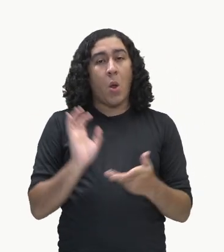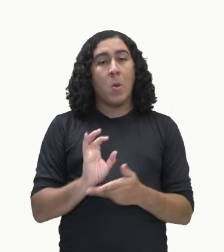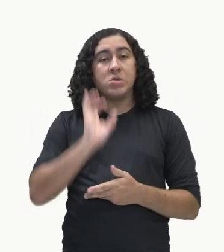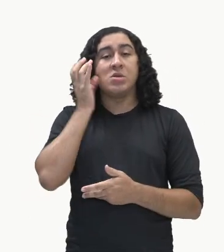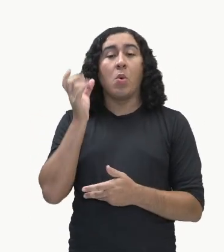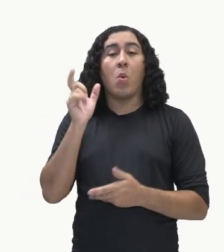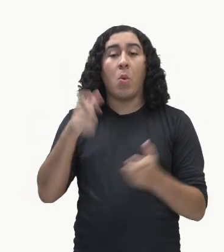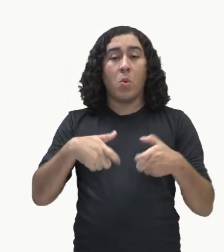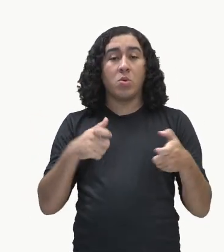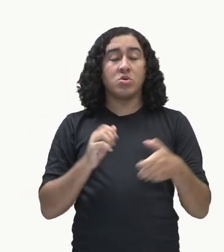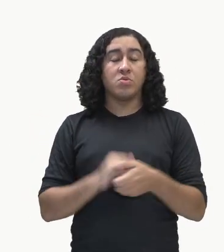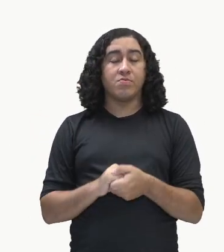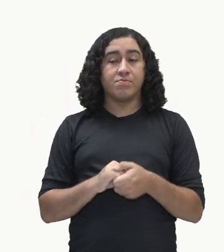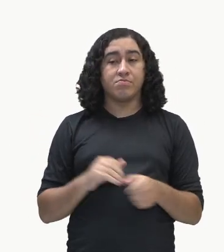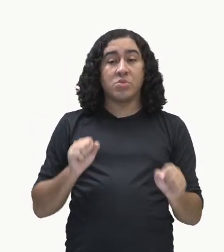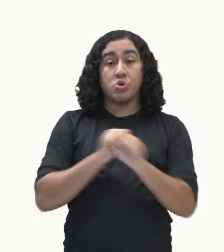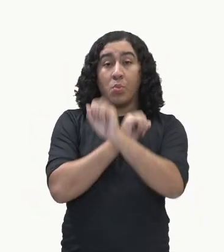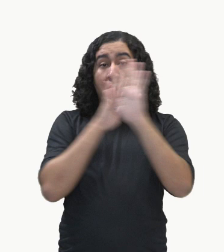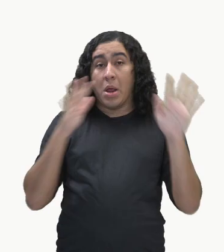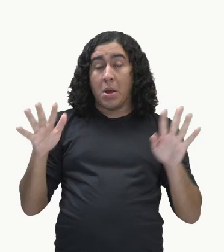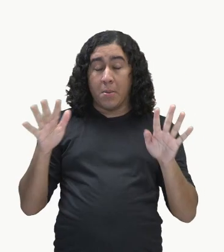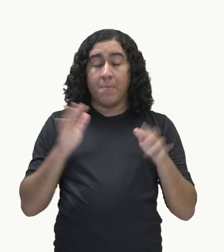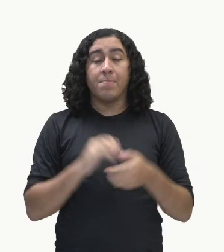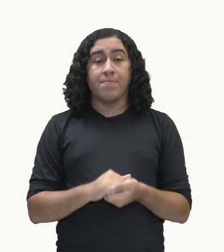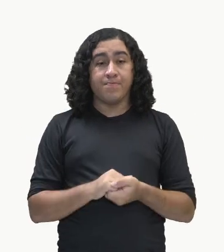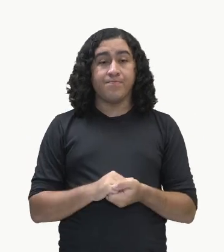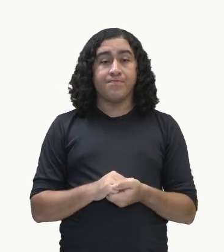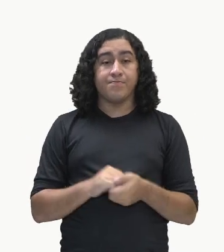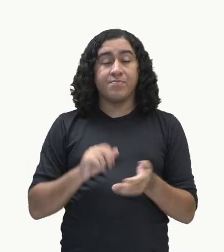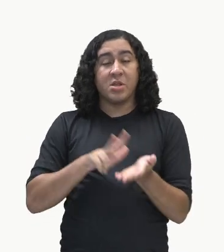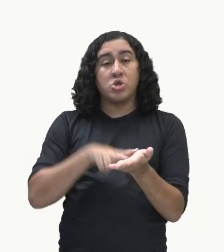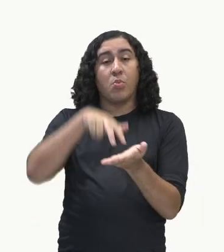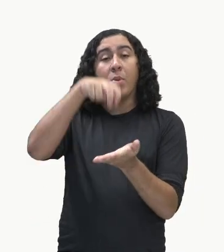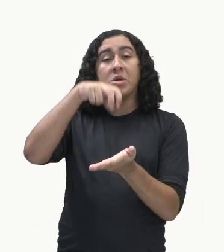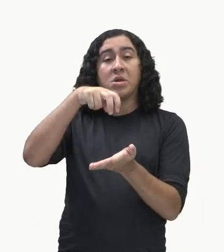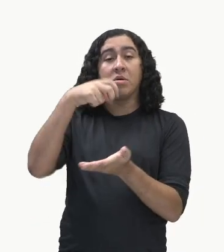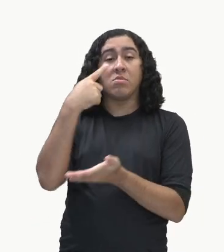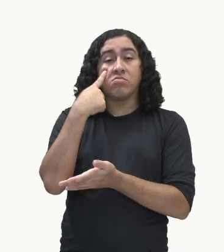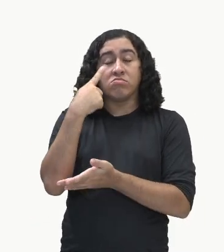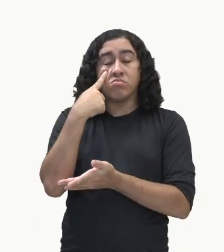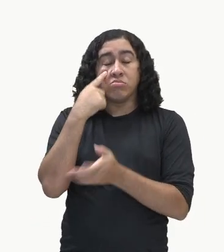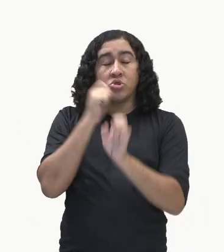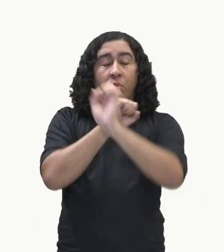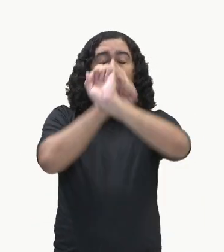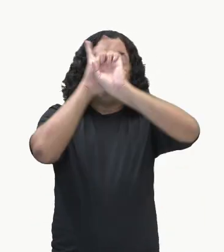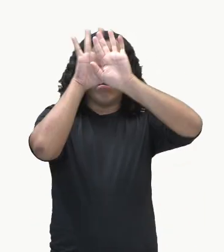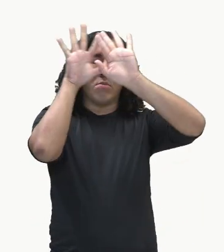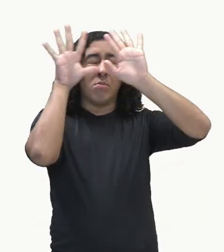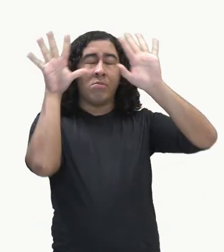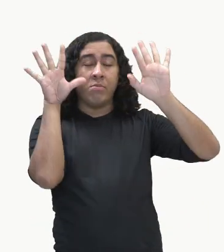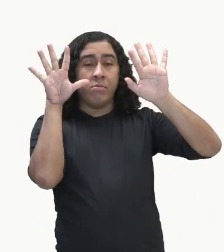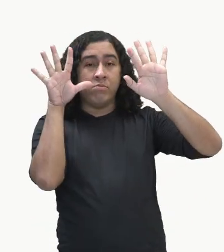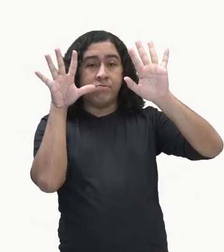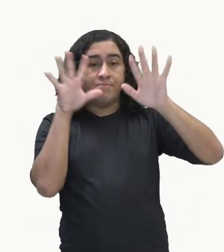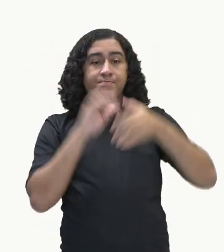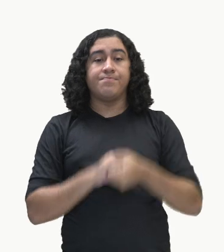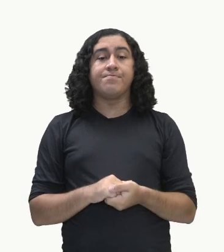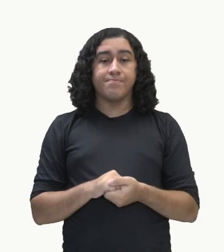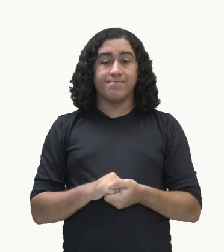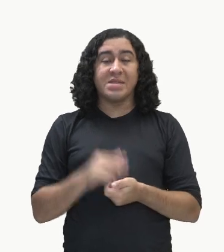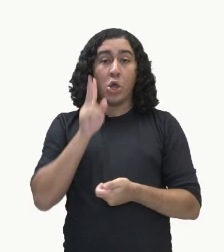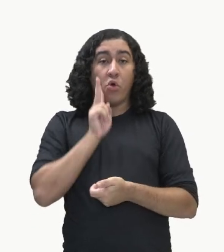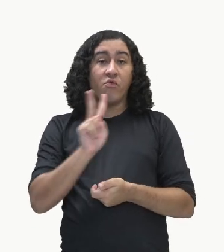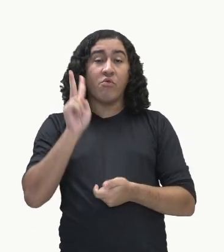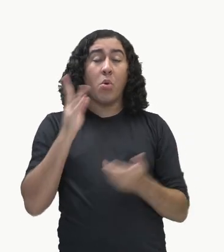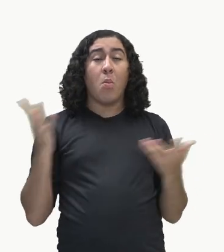né? Relacionando a algo muito próximo no tempo. Esta manhã, this morning, essa manhã, I saw a beautiful